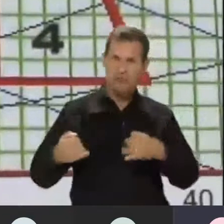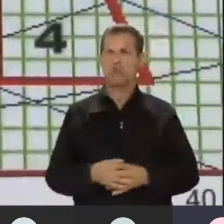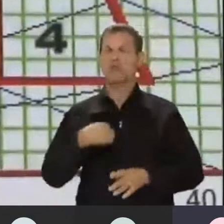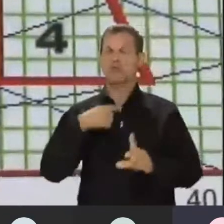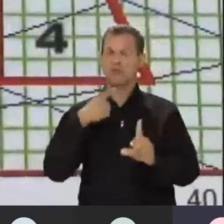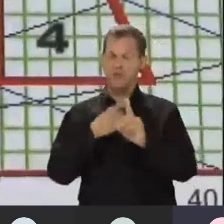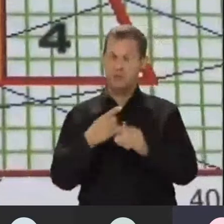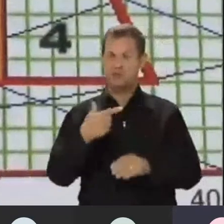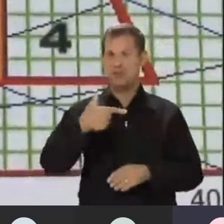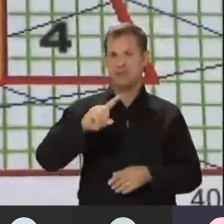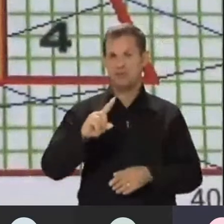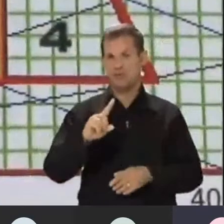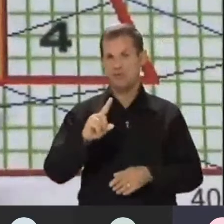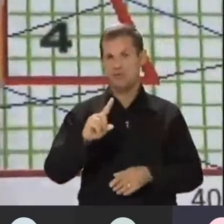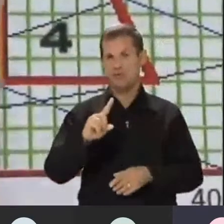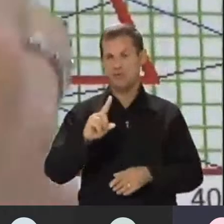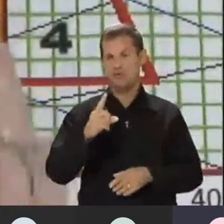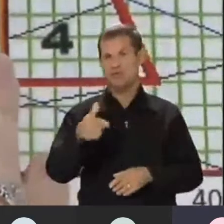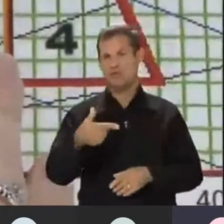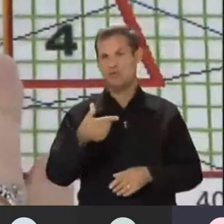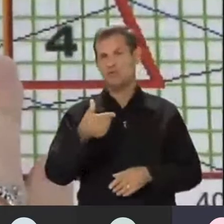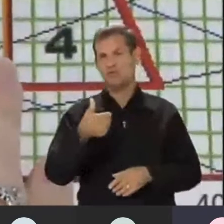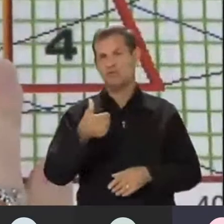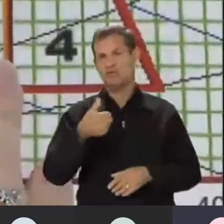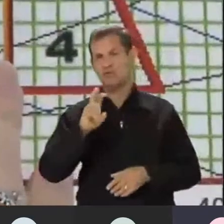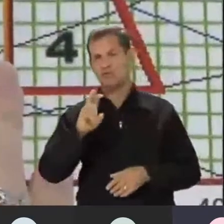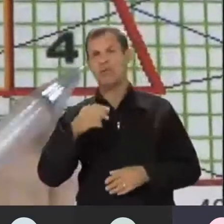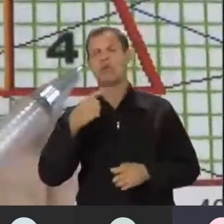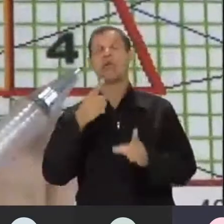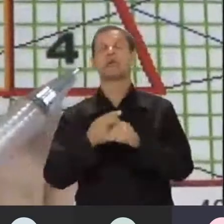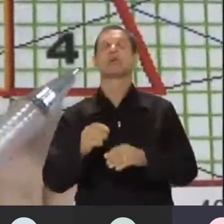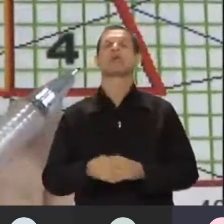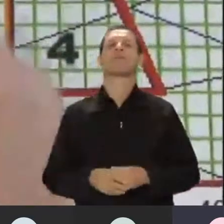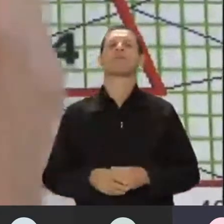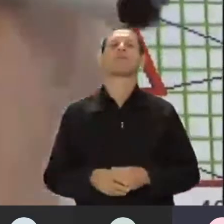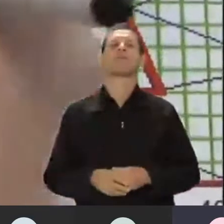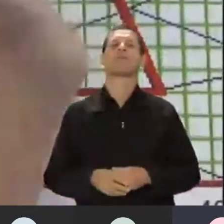aqui onde eu achei o 21,5 até encontrar